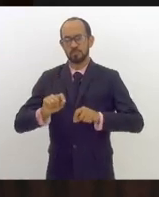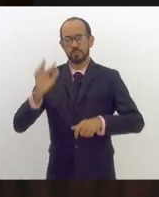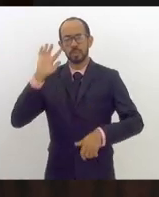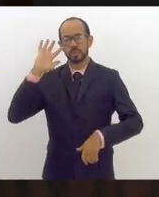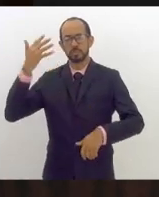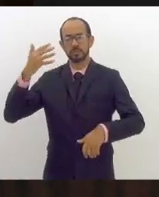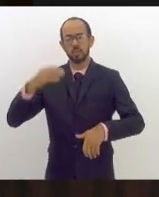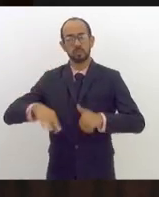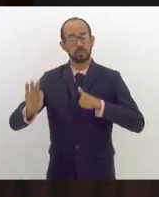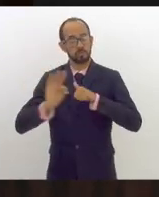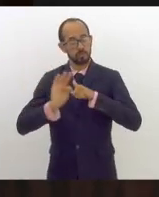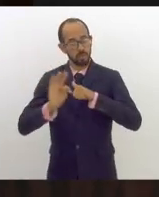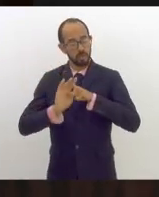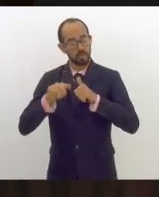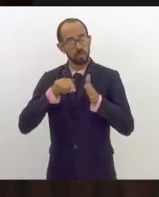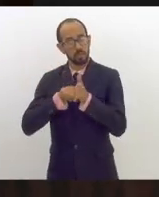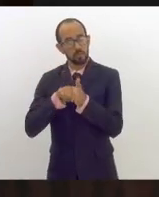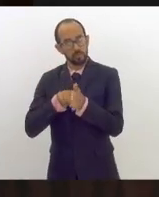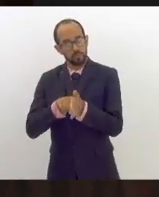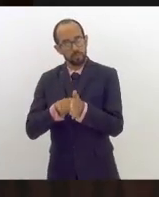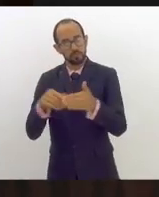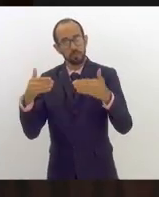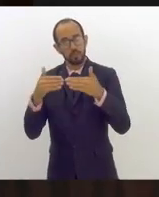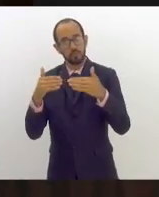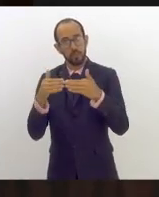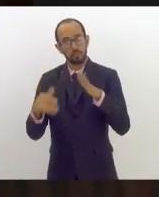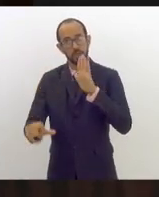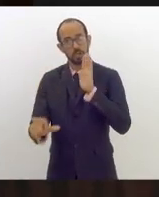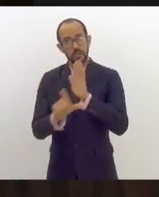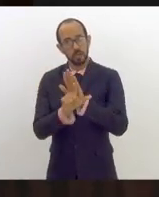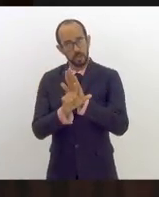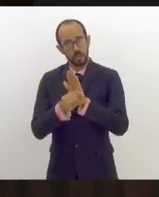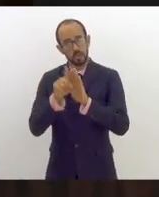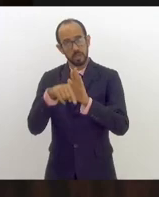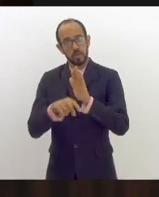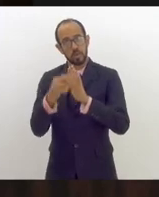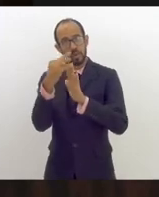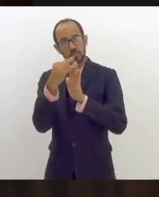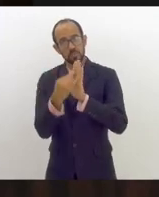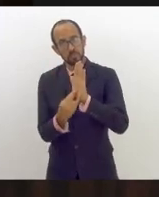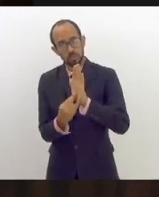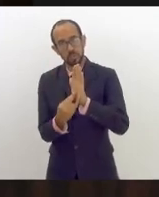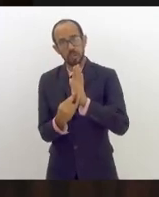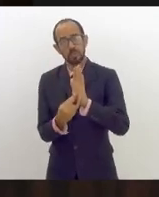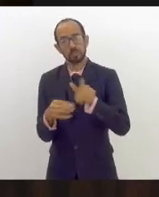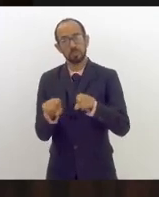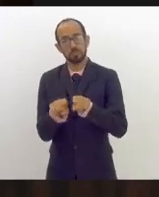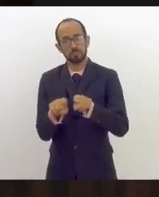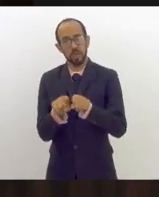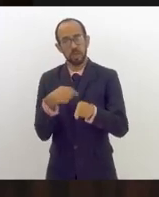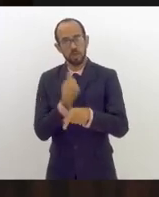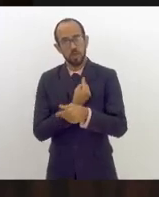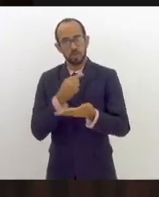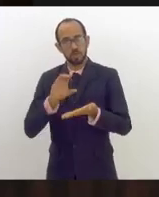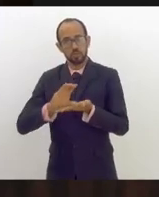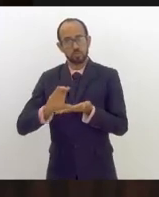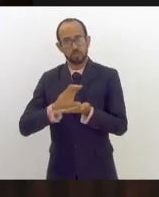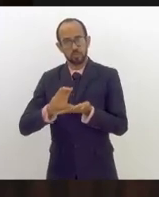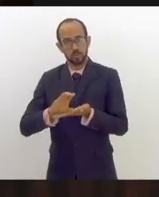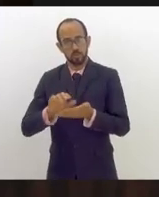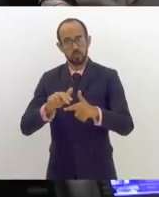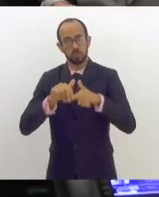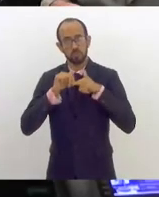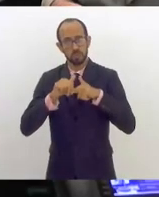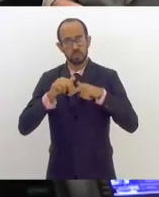consultada pelo que diz a lei que é o nosso regimento interno e a nossa Constituição e por isso eu